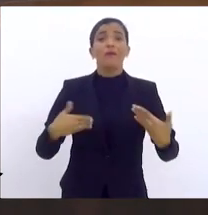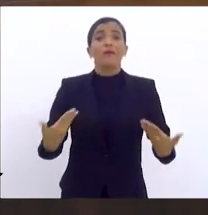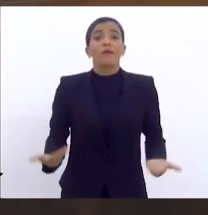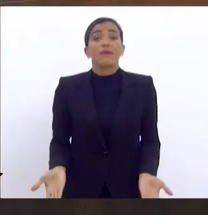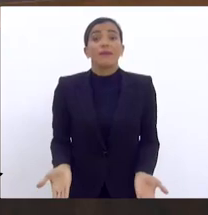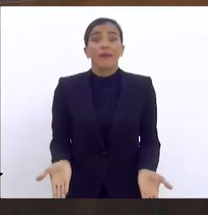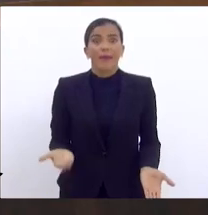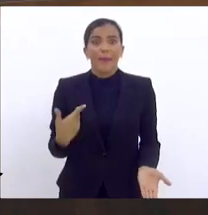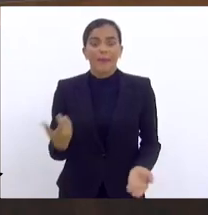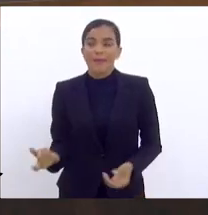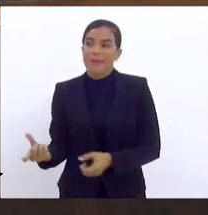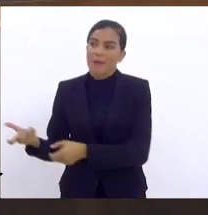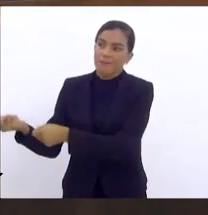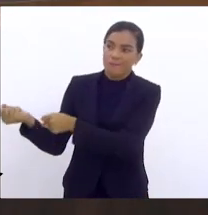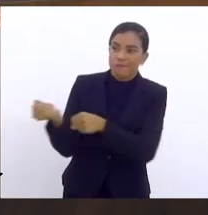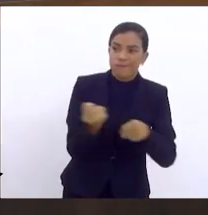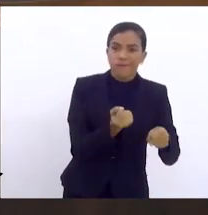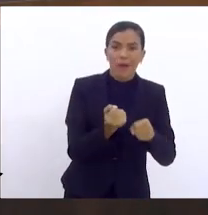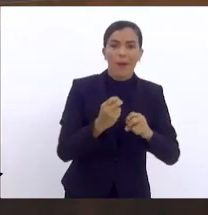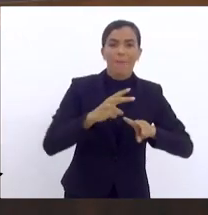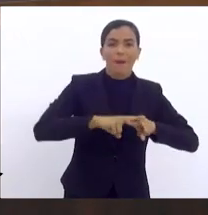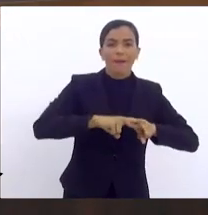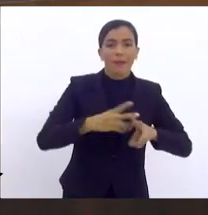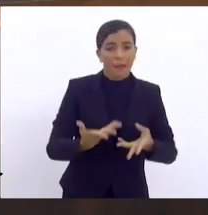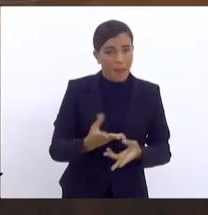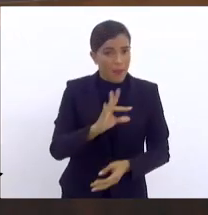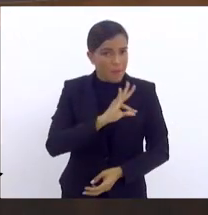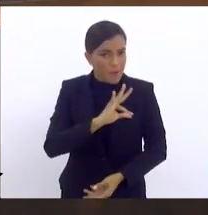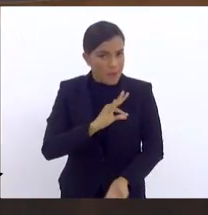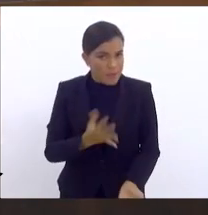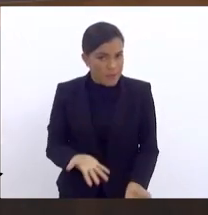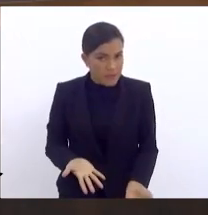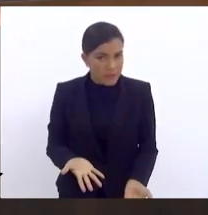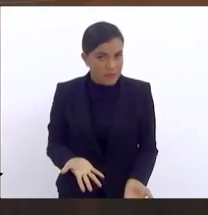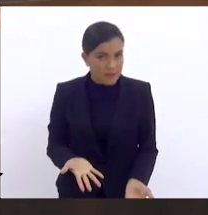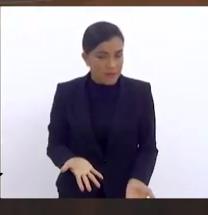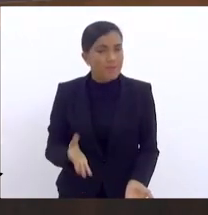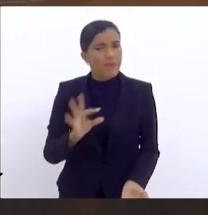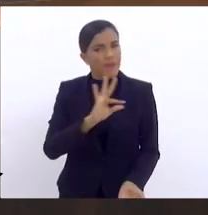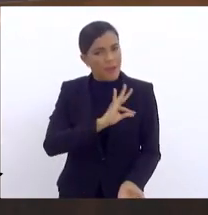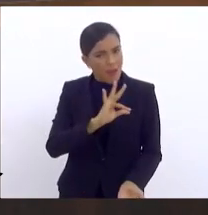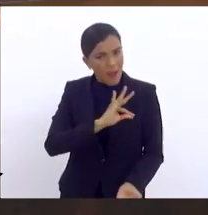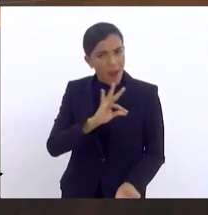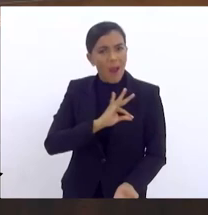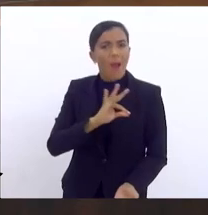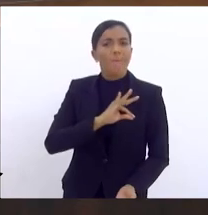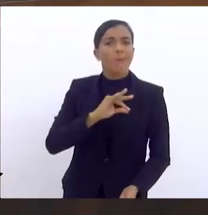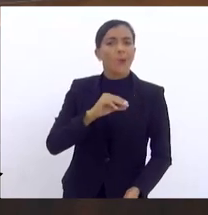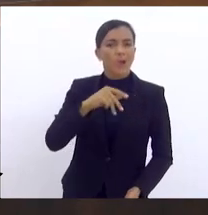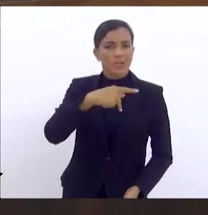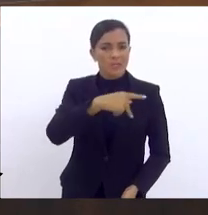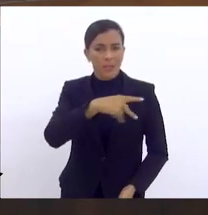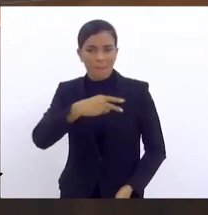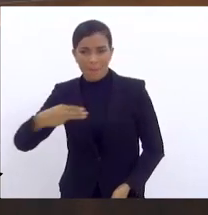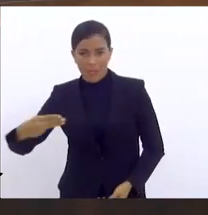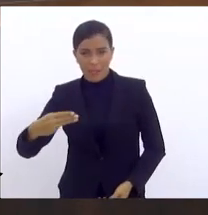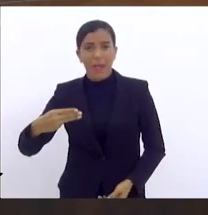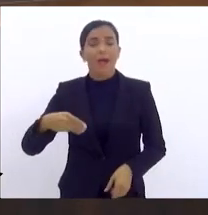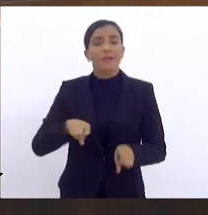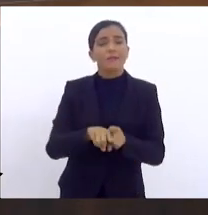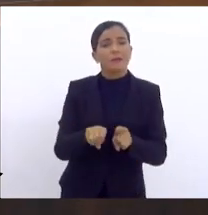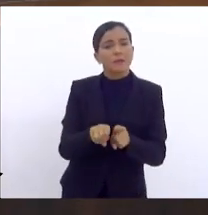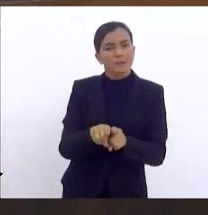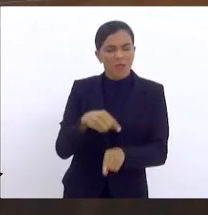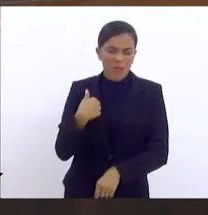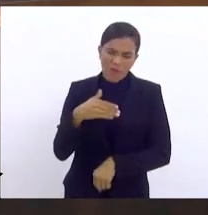esse criminoso de volta para cadeia a polícia é a polícia militar então sempre vou usar a minha fala o